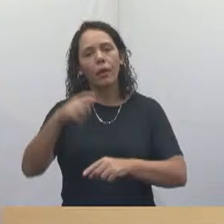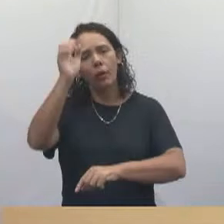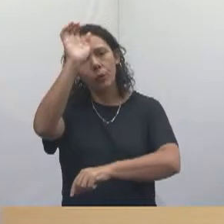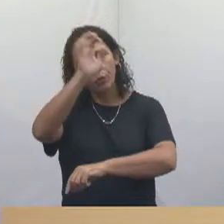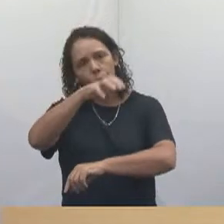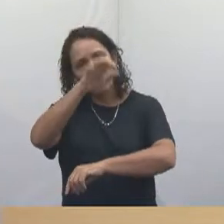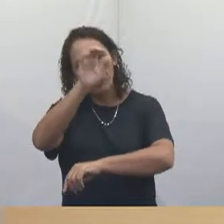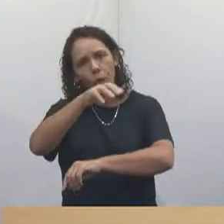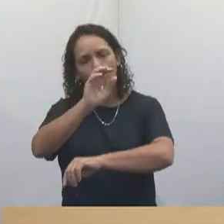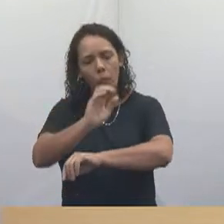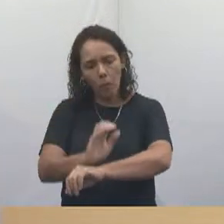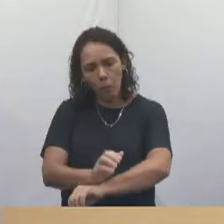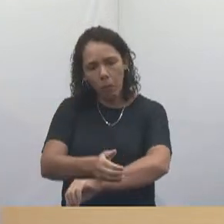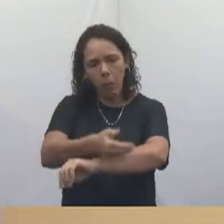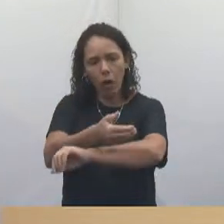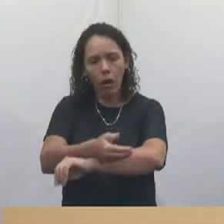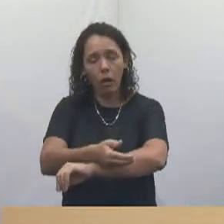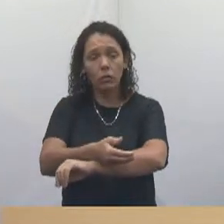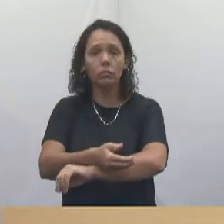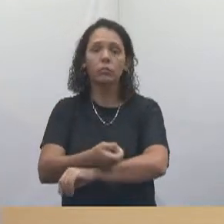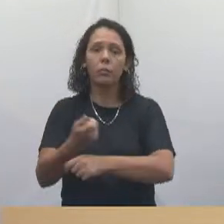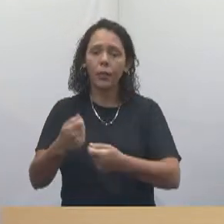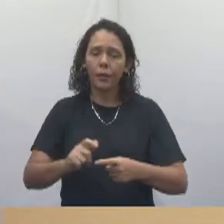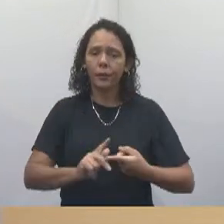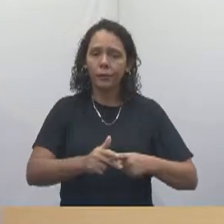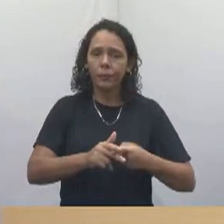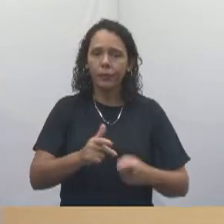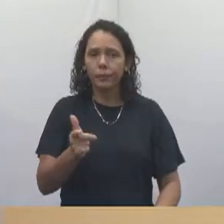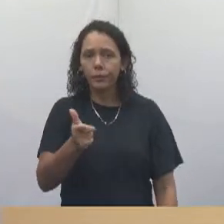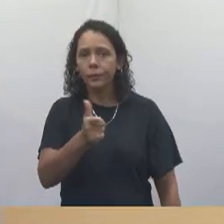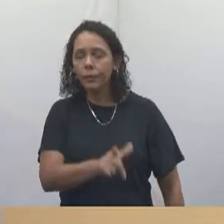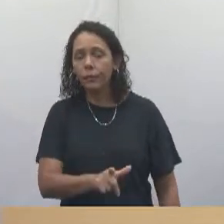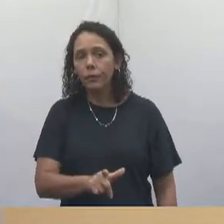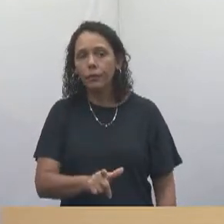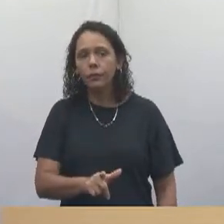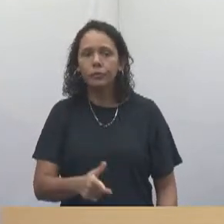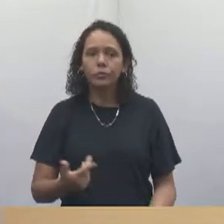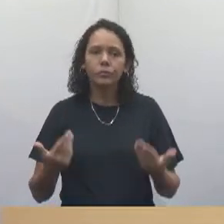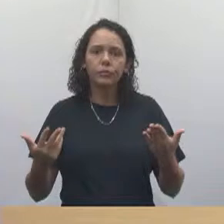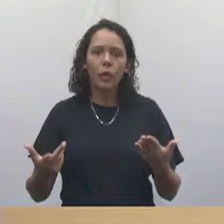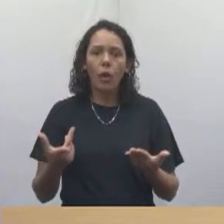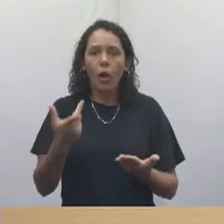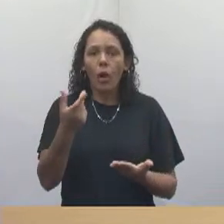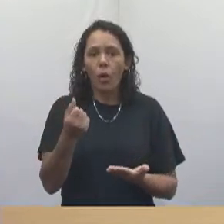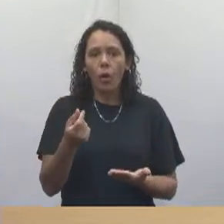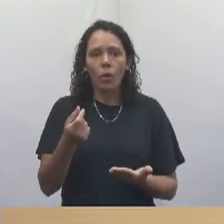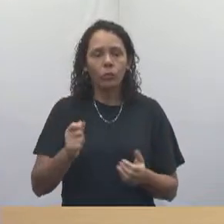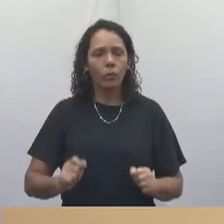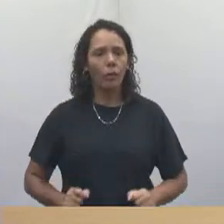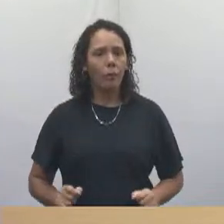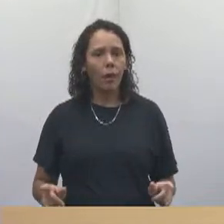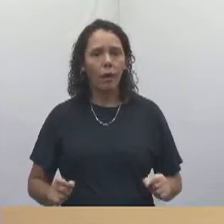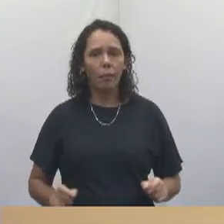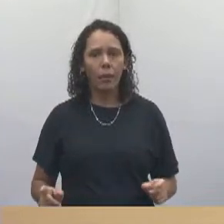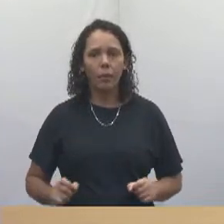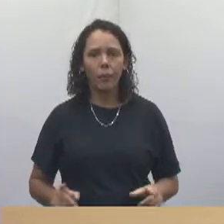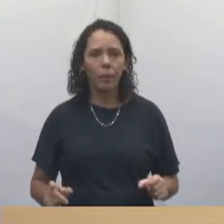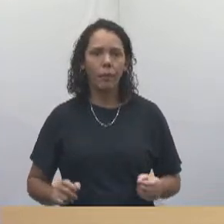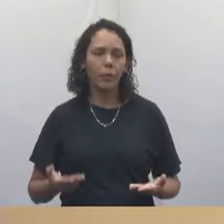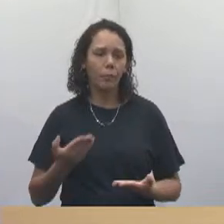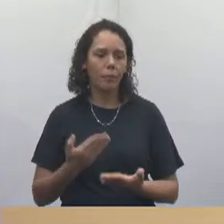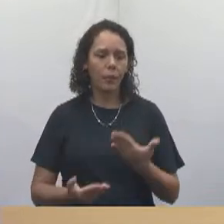que arrumar de novo. Então, dinheiro público que está sendo jogado no ralo.